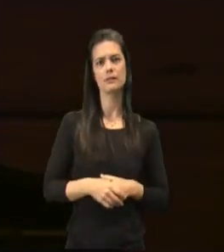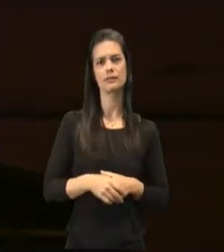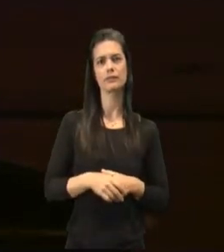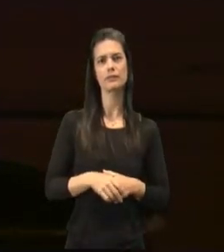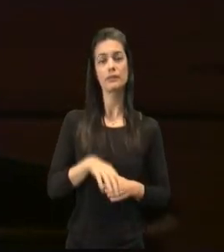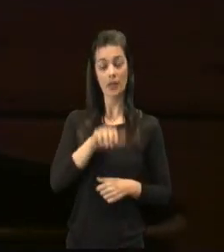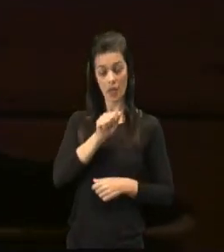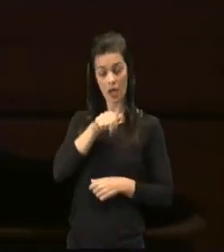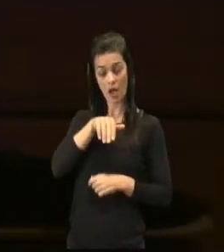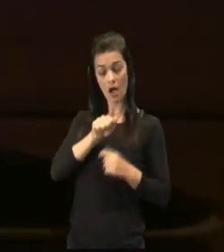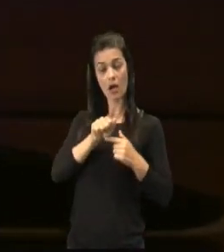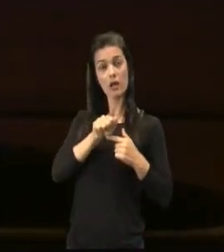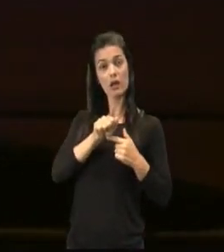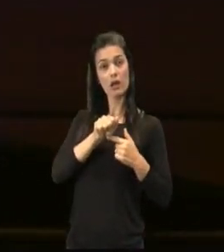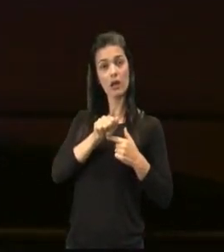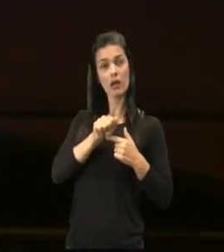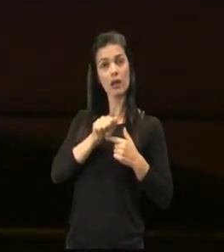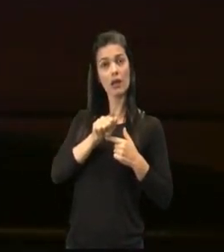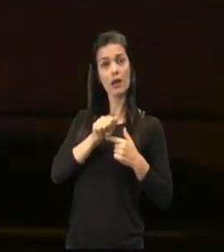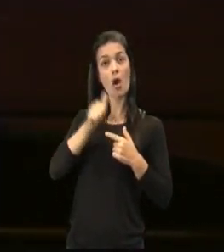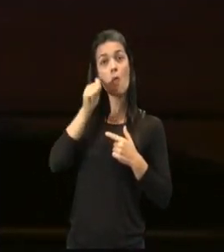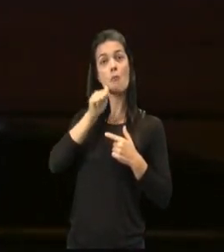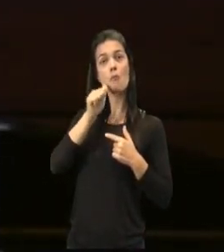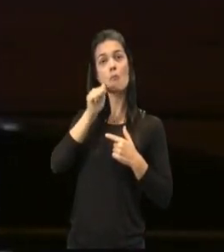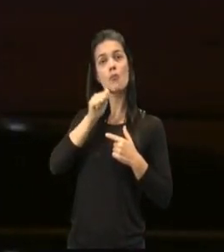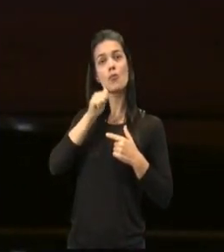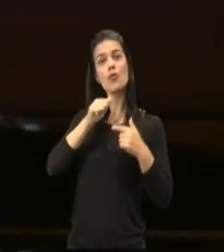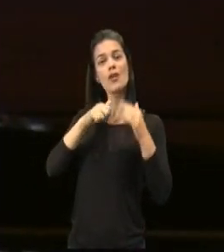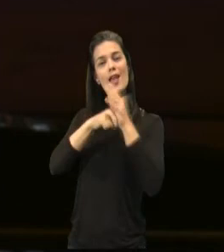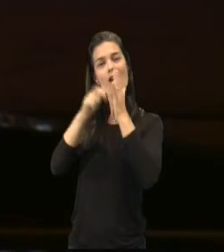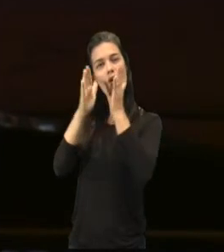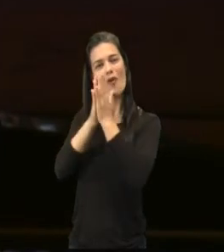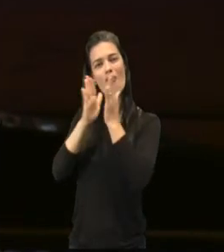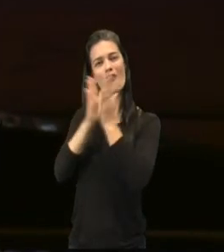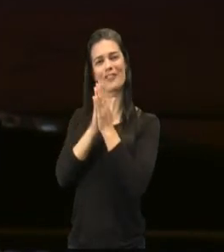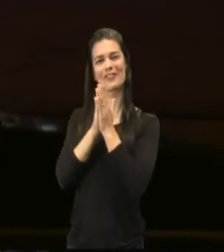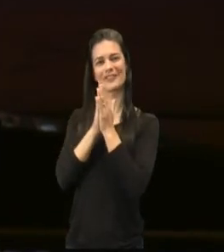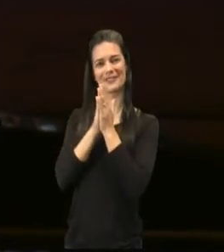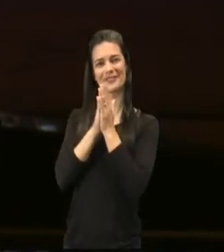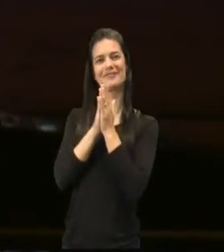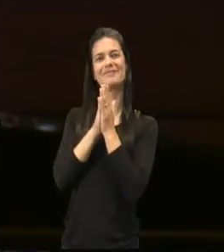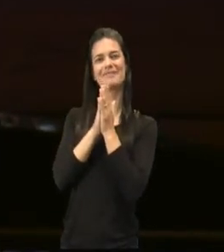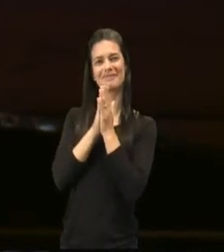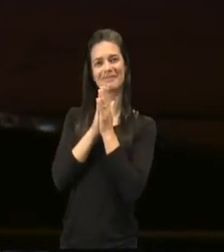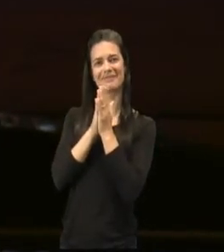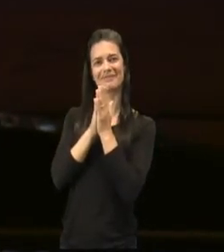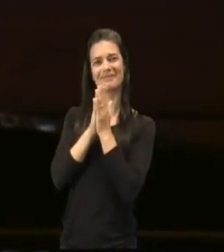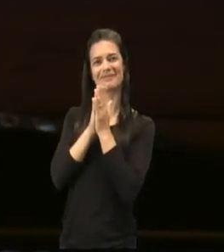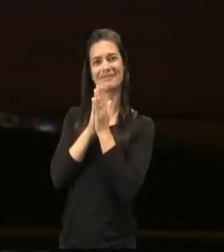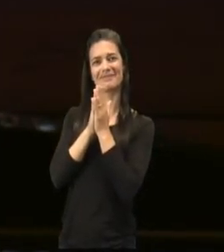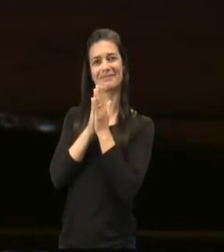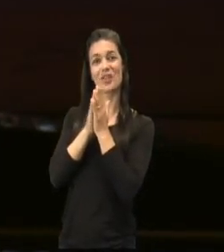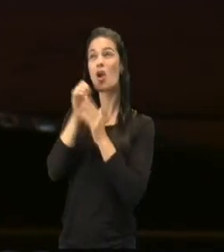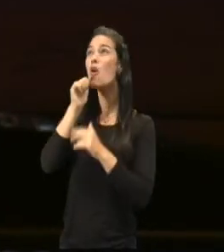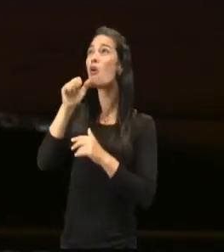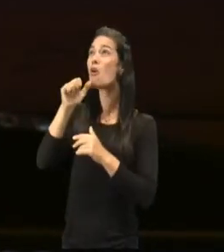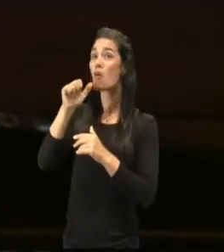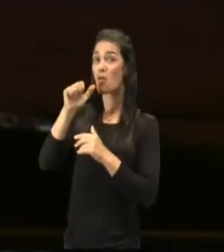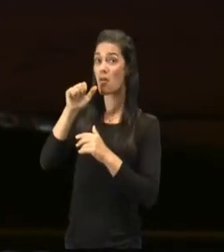Ana, esta mulher de oração, esta mulher que entrega ao Senhor, que